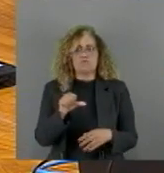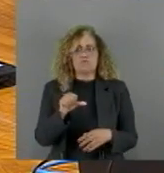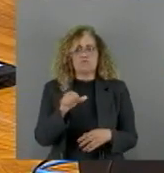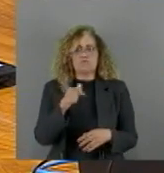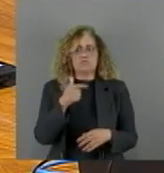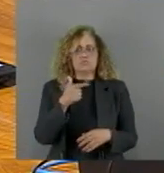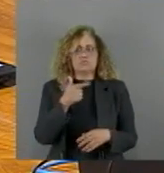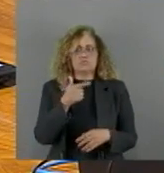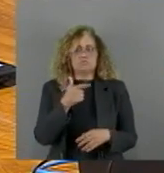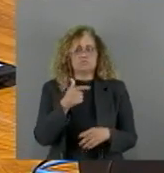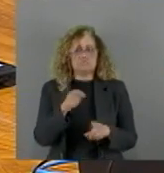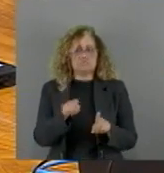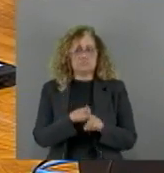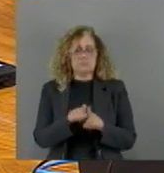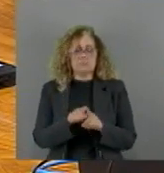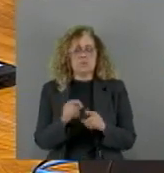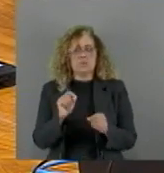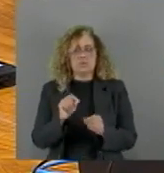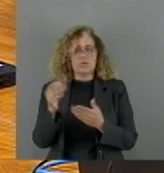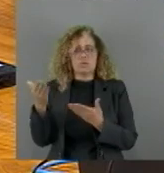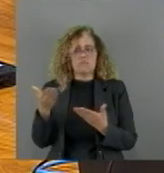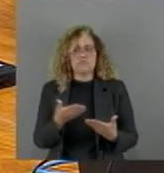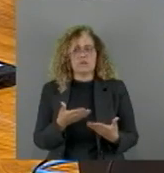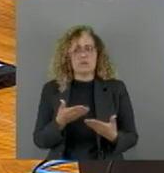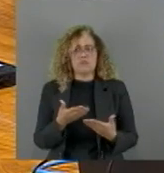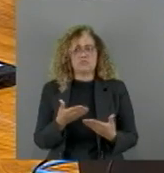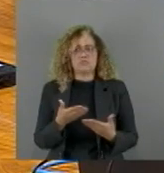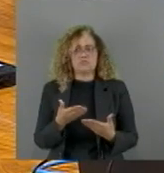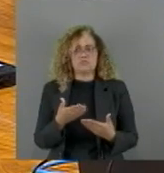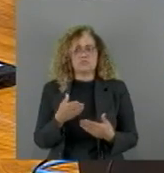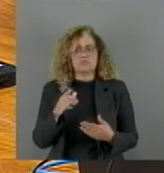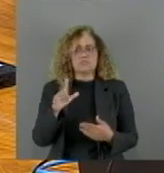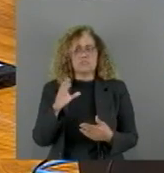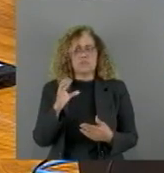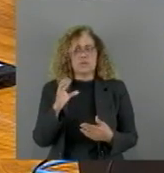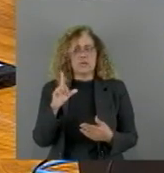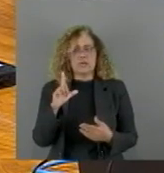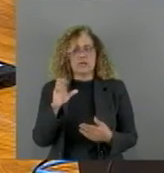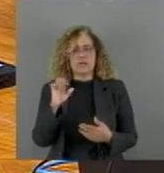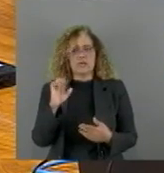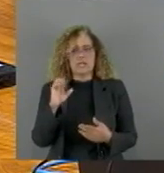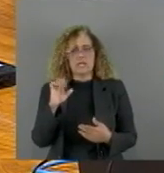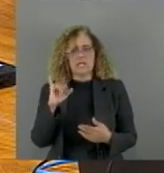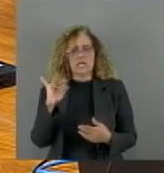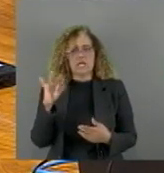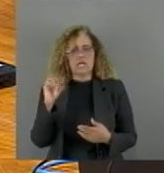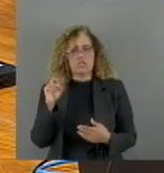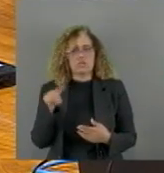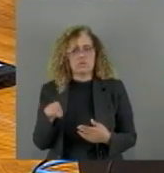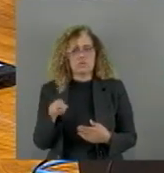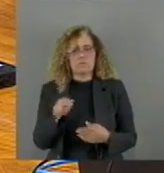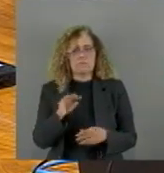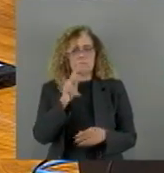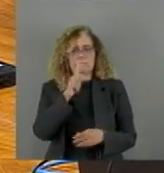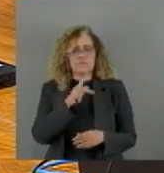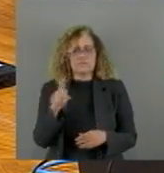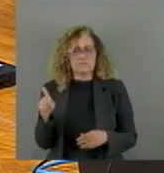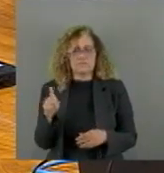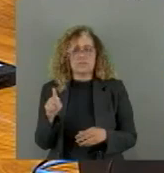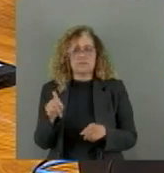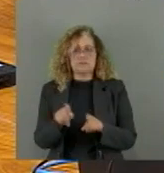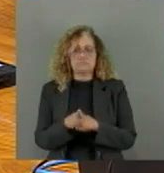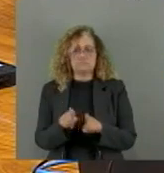sejam incluídos os seguintes convidados: senhor Clayton da Silva Bezerra, presidente do Instituto Federal Kids